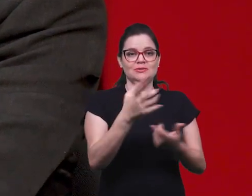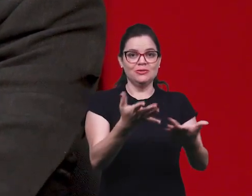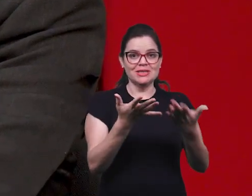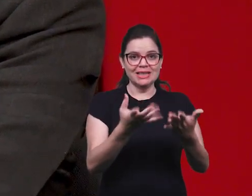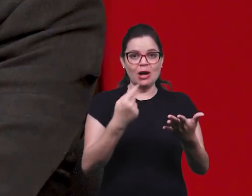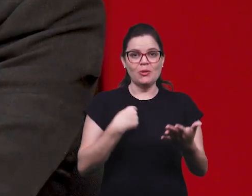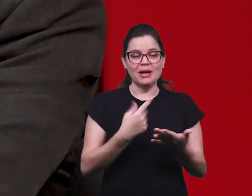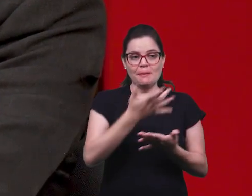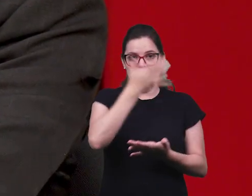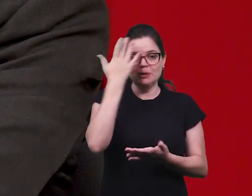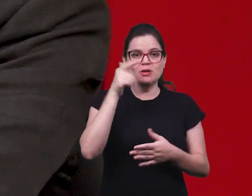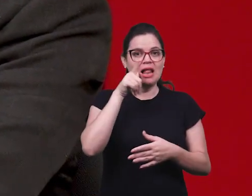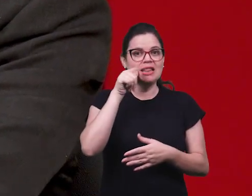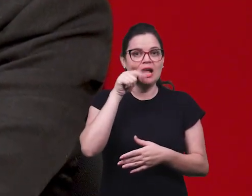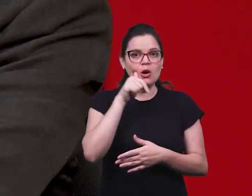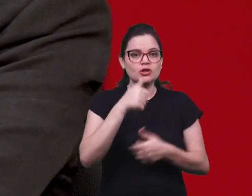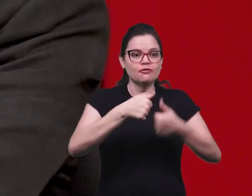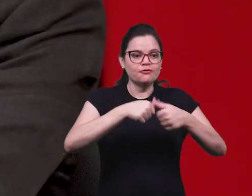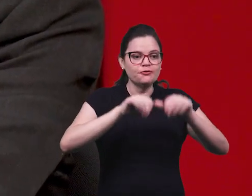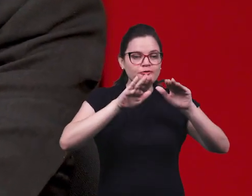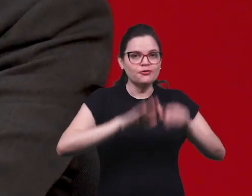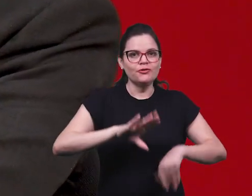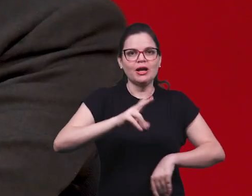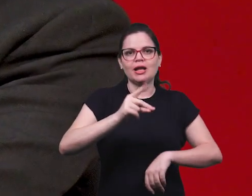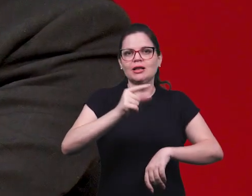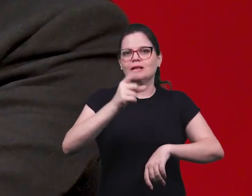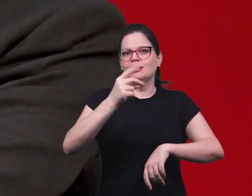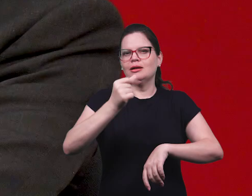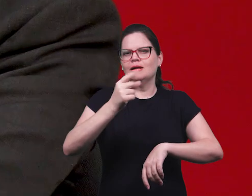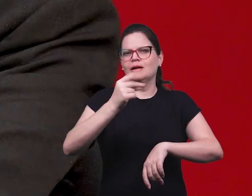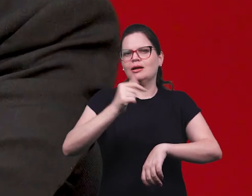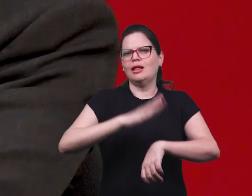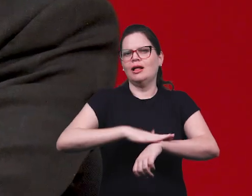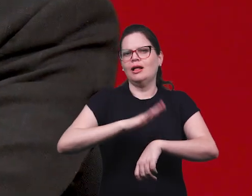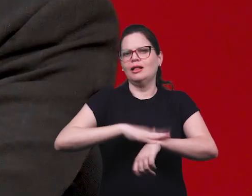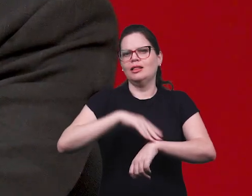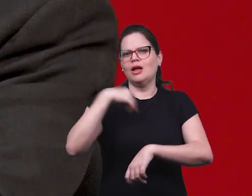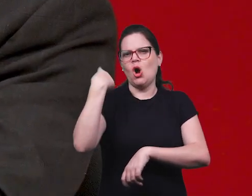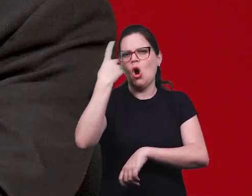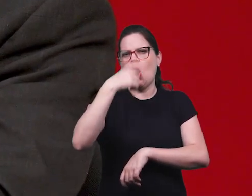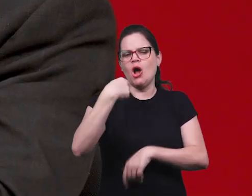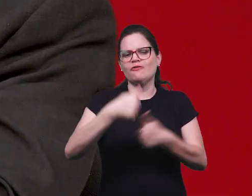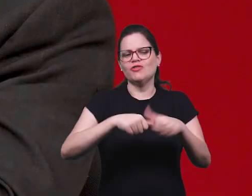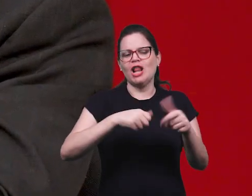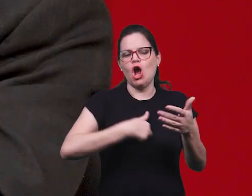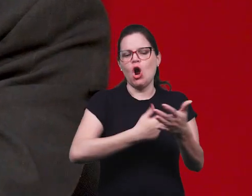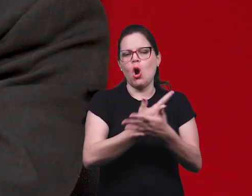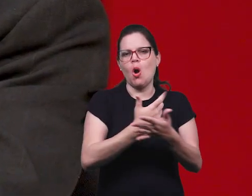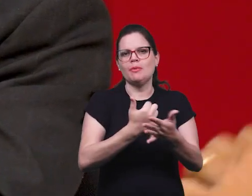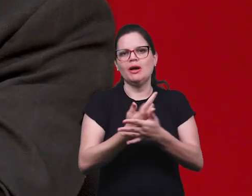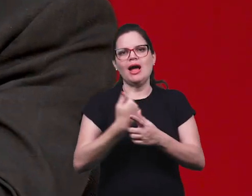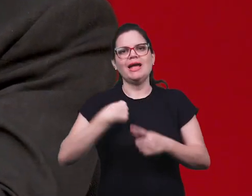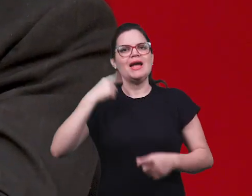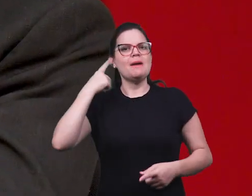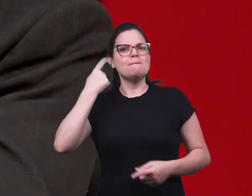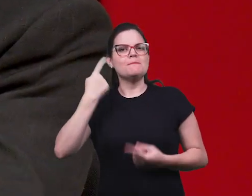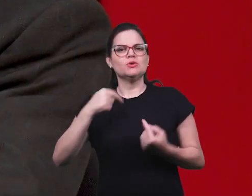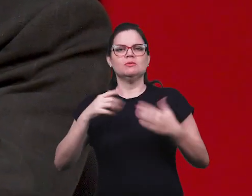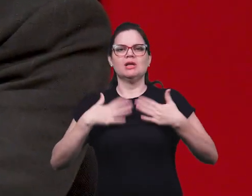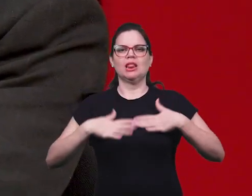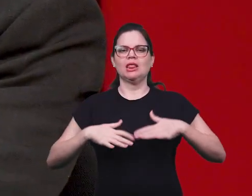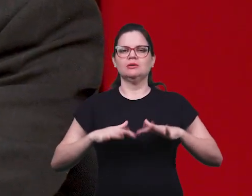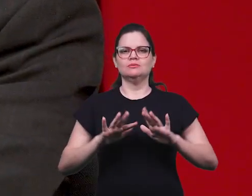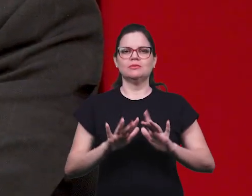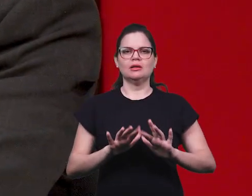mais tempo naquele local consumindo mais, aquela música ela vai ser mais tranquila, mais